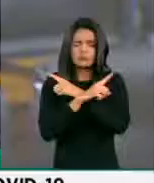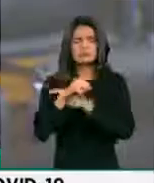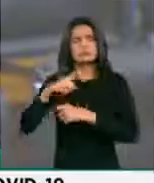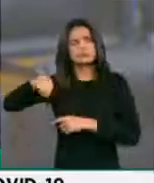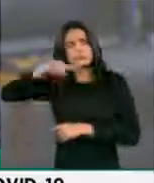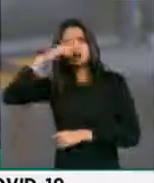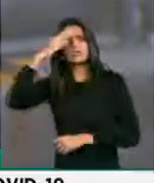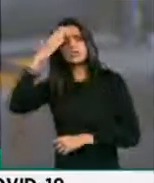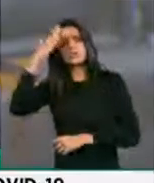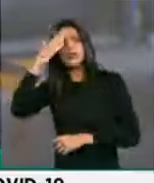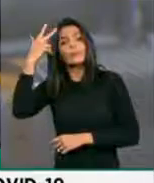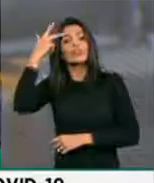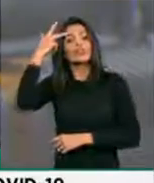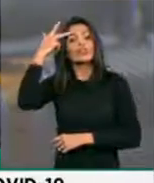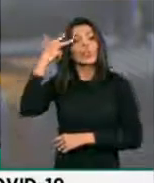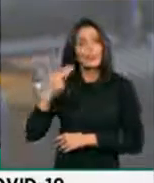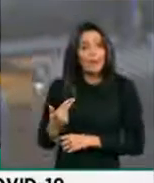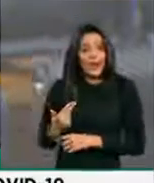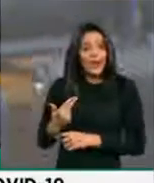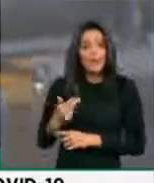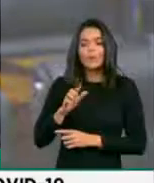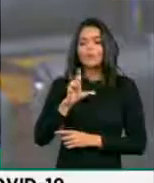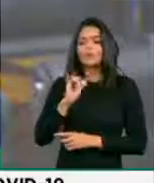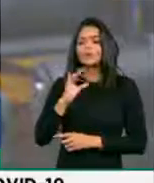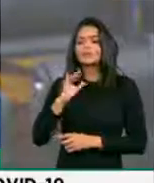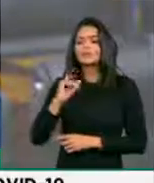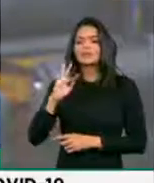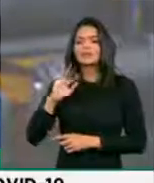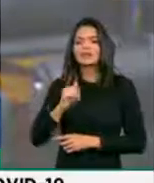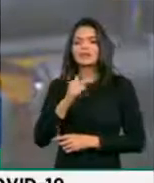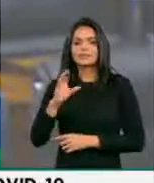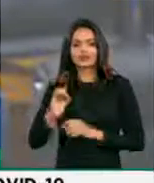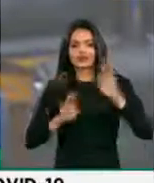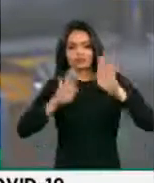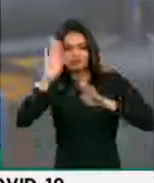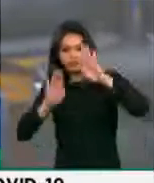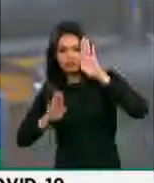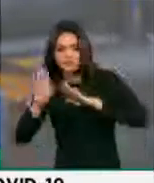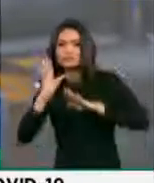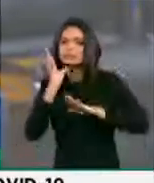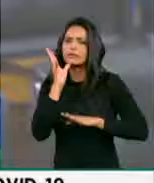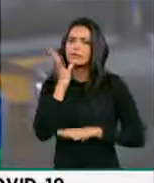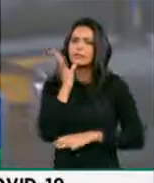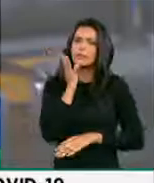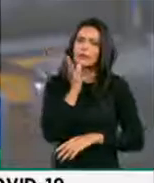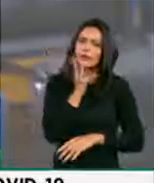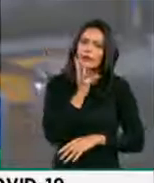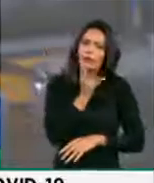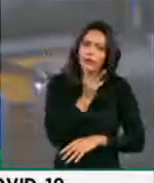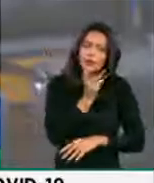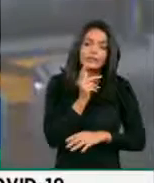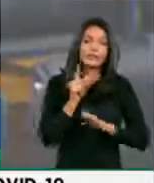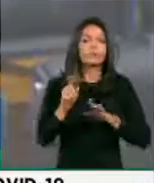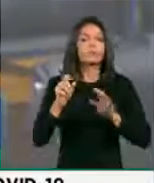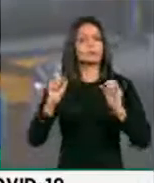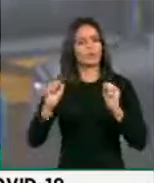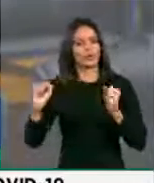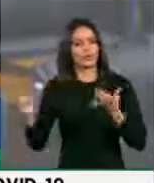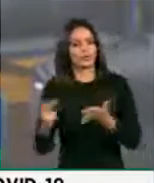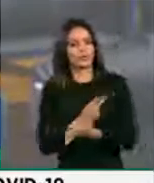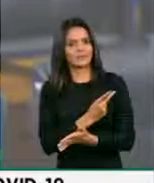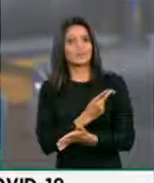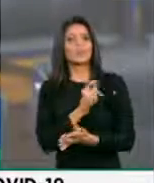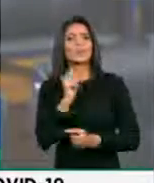processos normais, num processo licitatório, acaba demorando muito tempo e isso pode custar